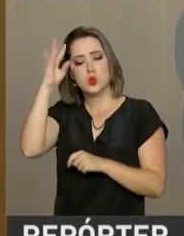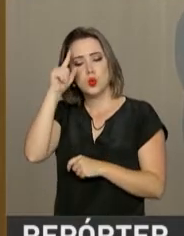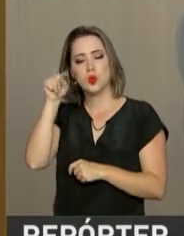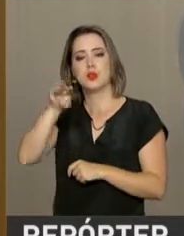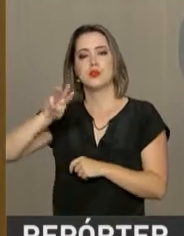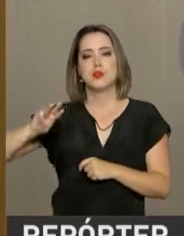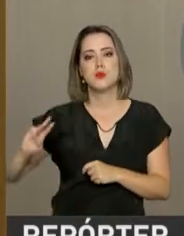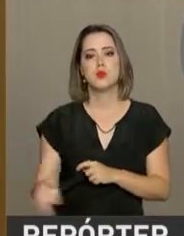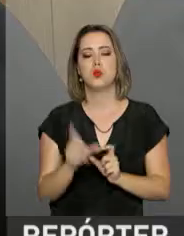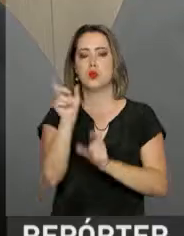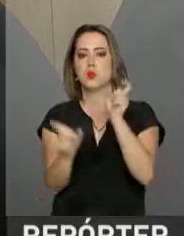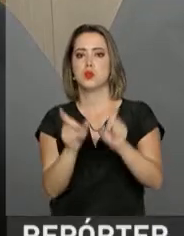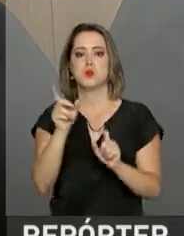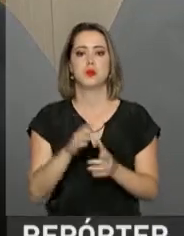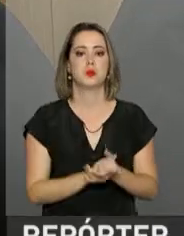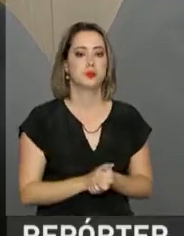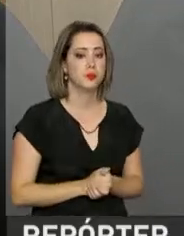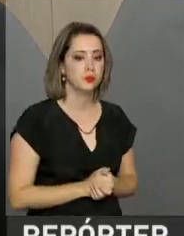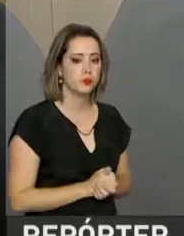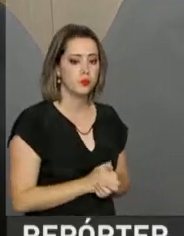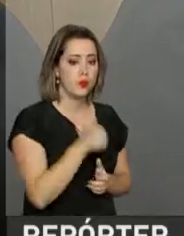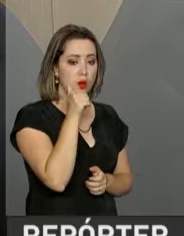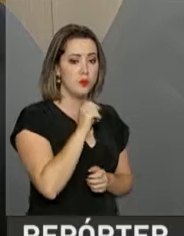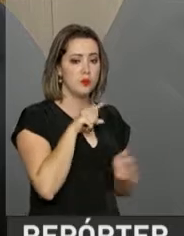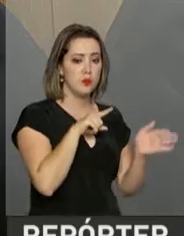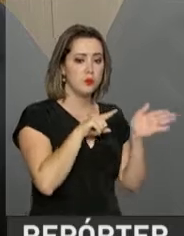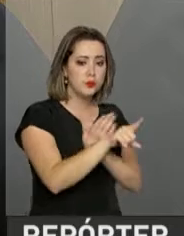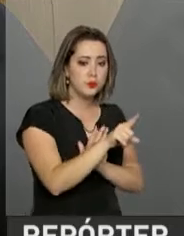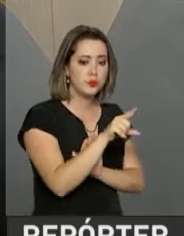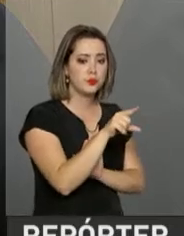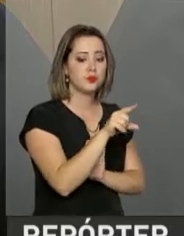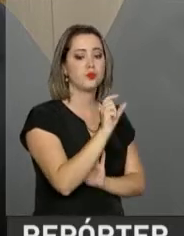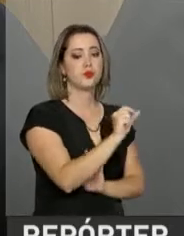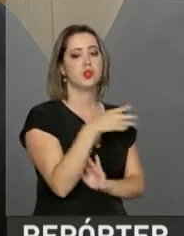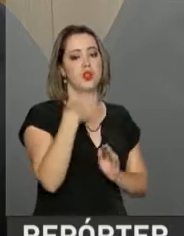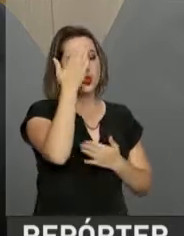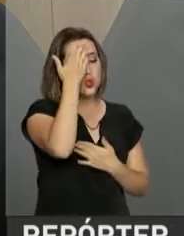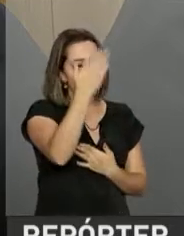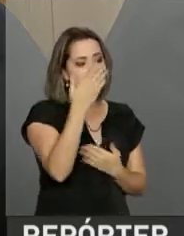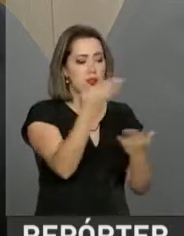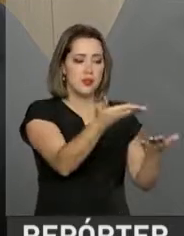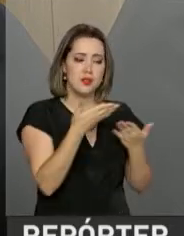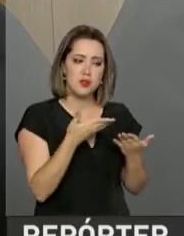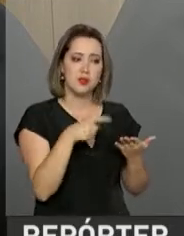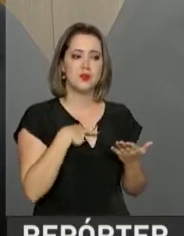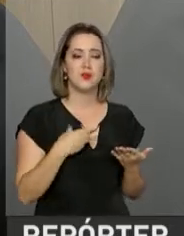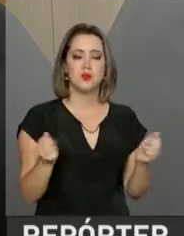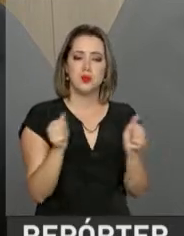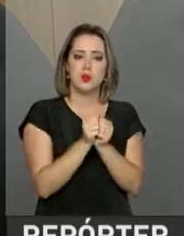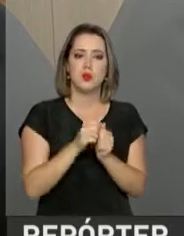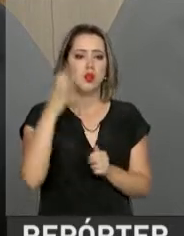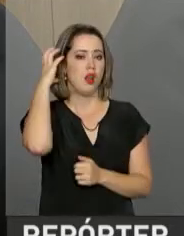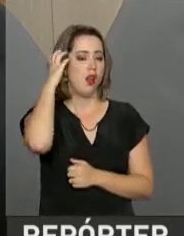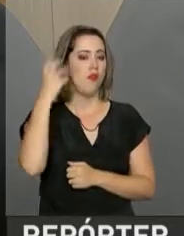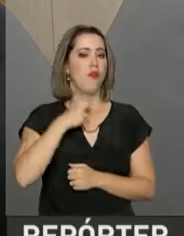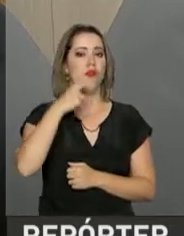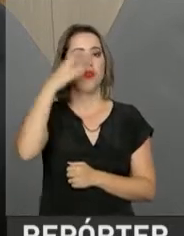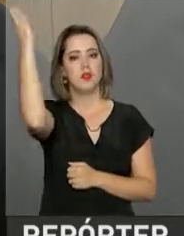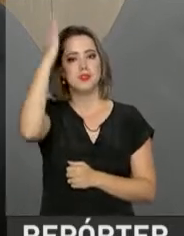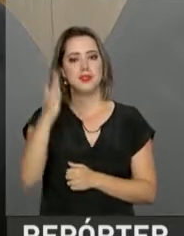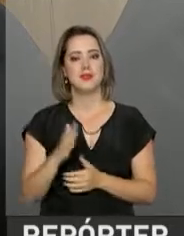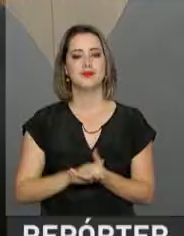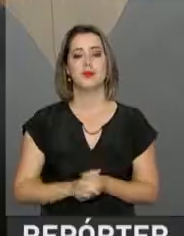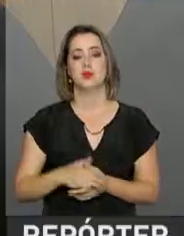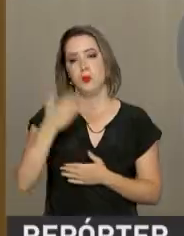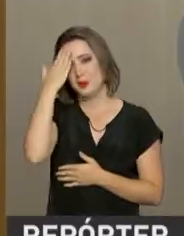milhões de brasileiros. Ministro das Cidades, Bruno Araújo, a gente agradece a sua presença aqui com a gente na Voz do Brasil hoje. Muito obrigado.